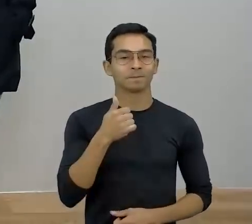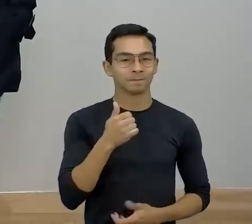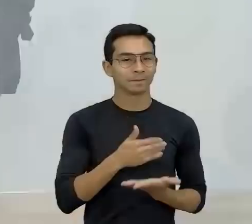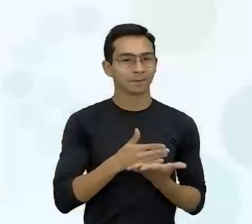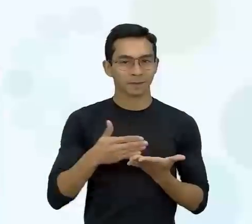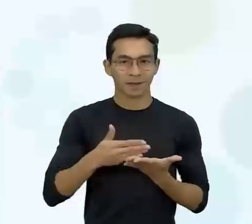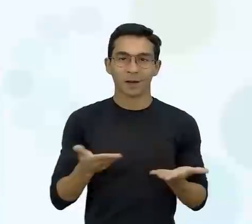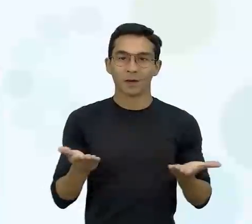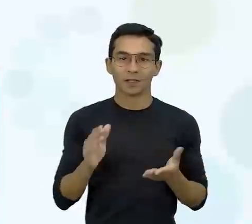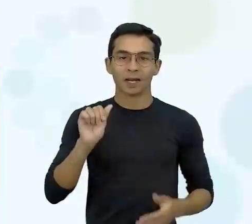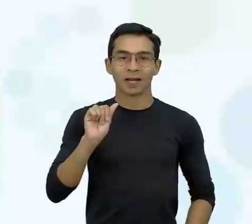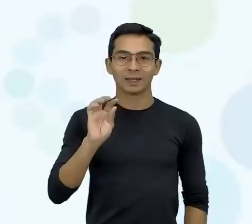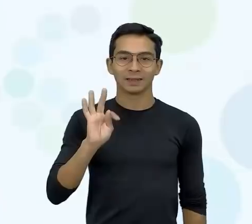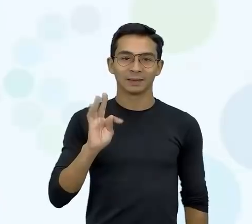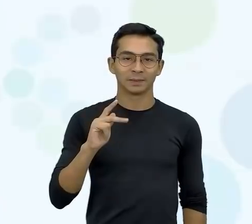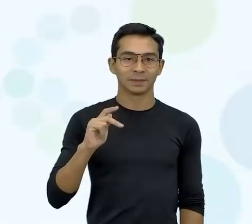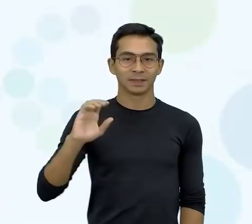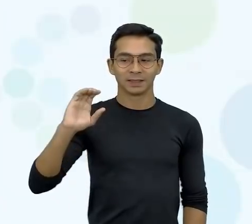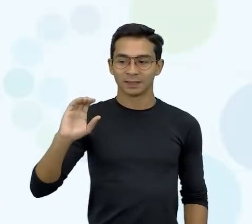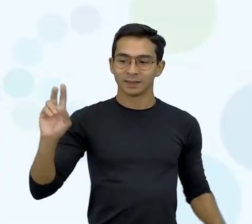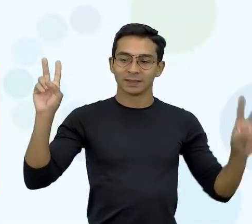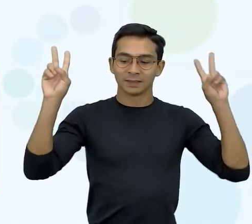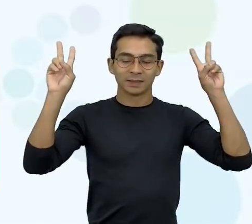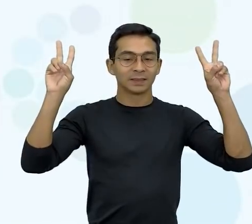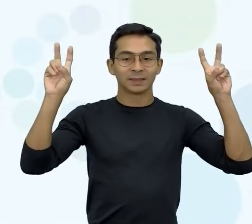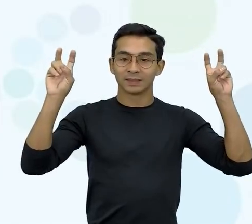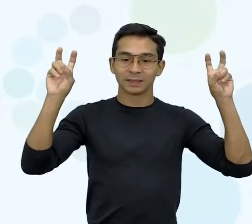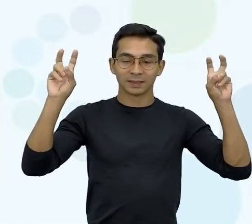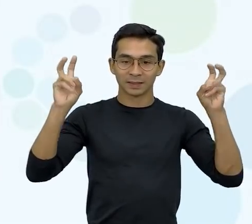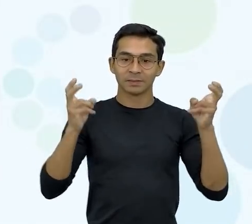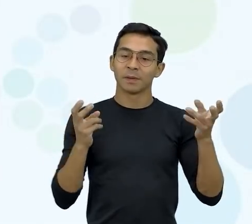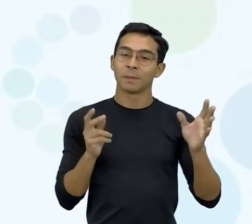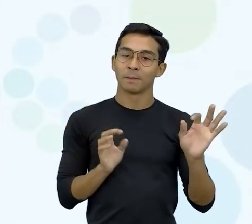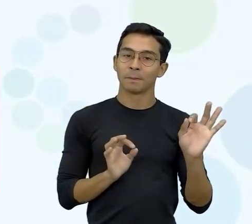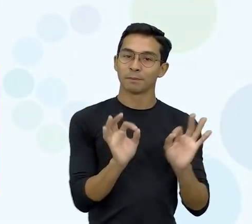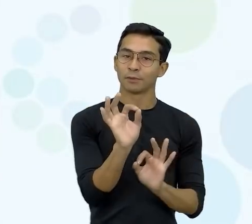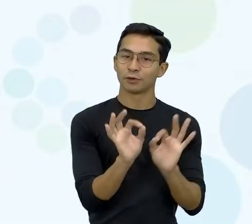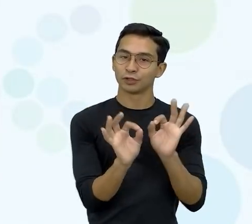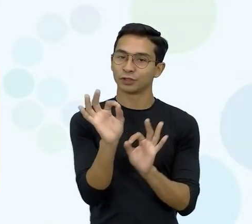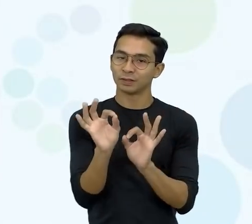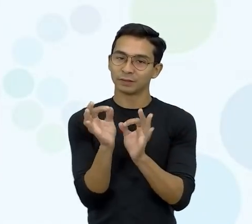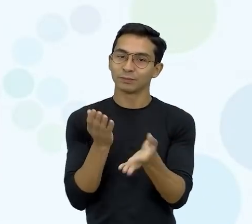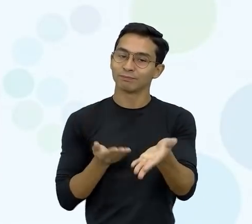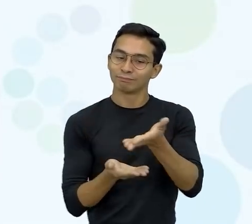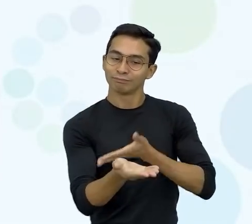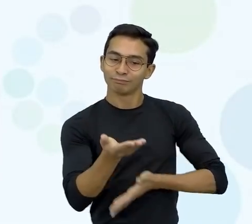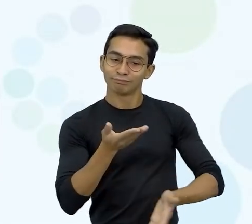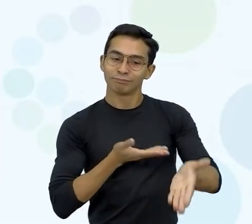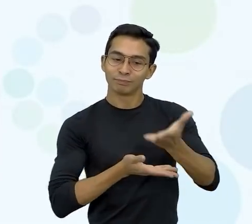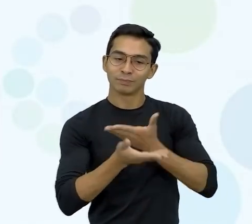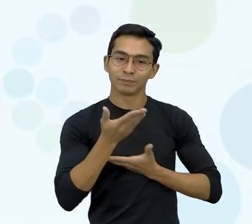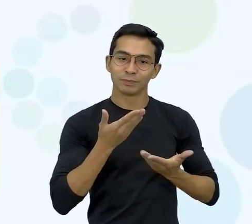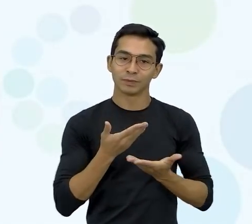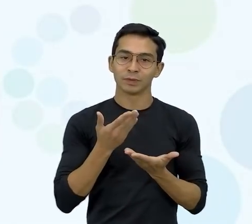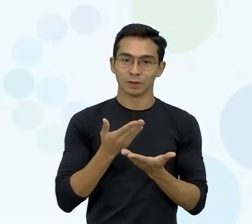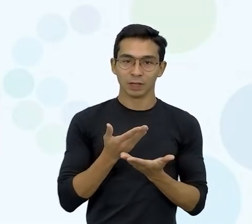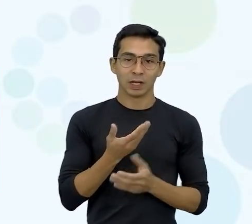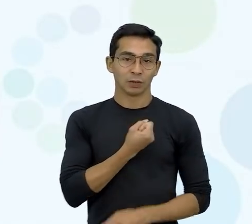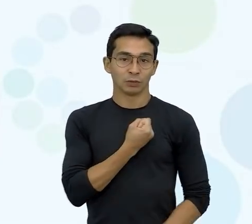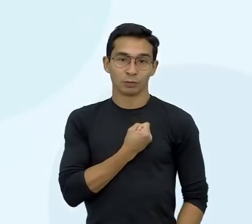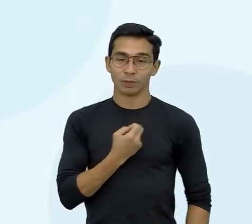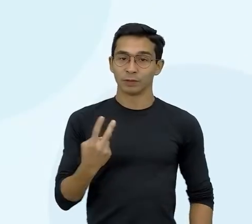nosso ATPC vai falar do projeto de convivência e a gente vai explorar a unidade 2, empatia.